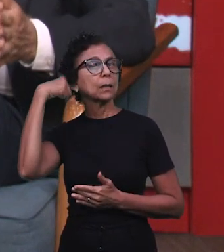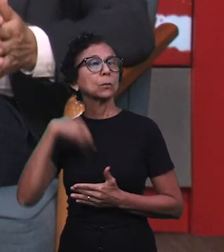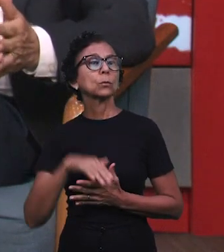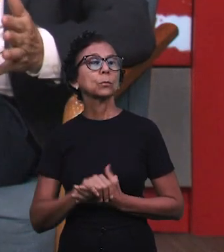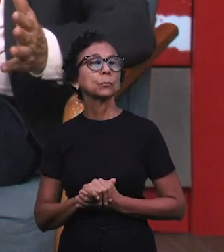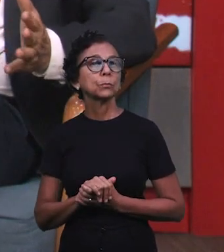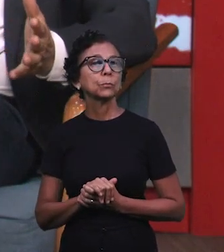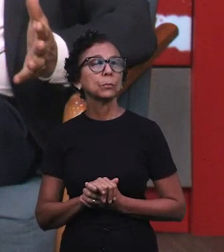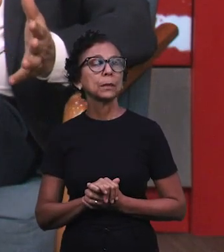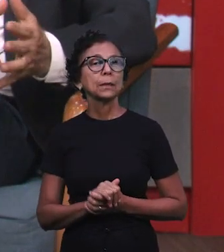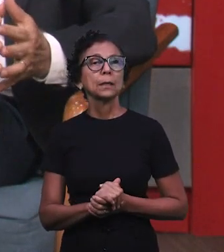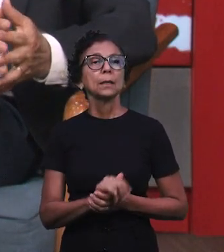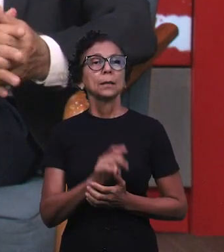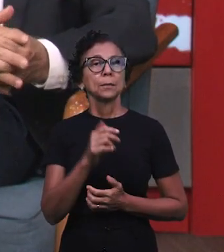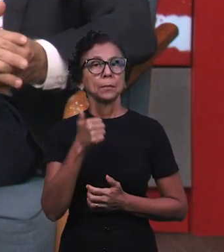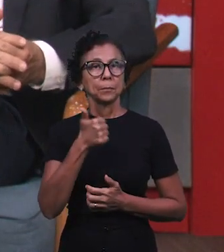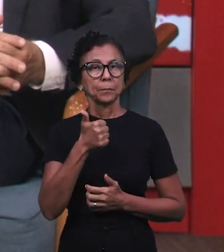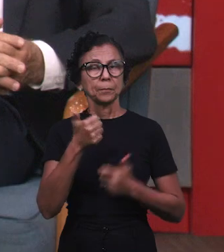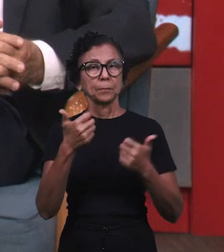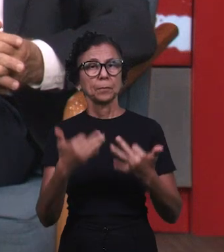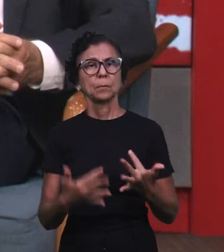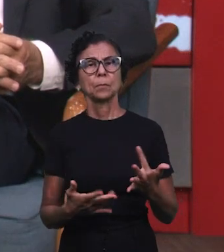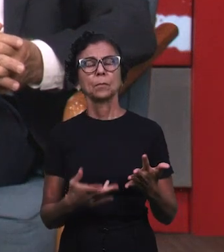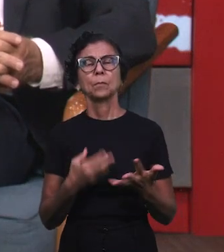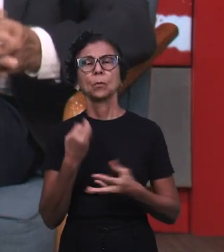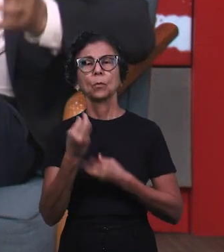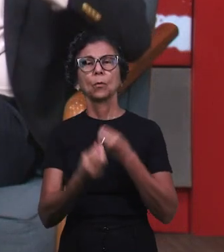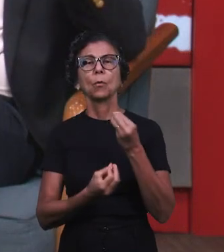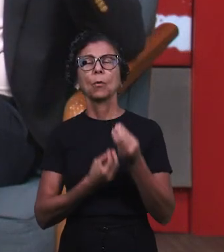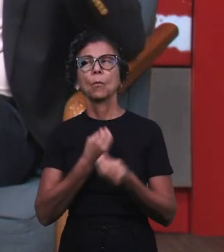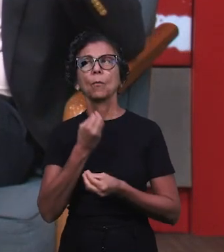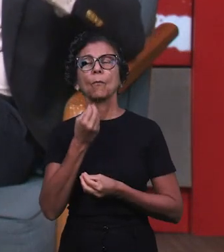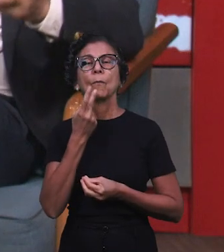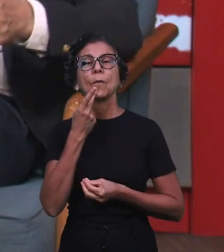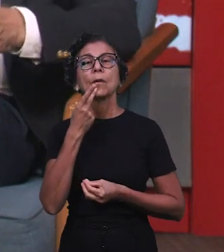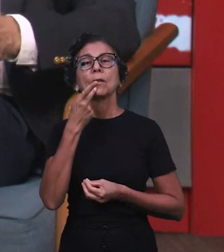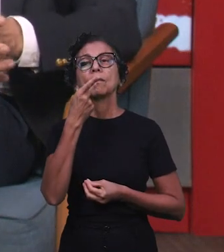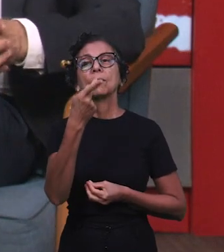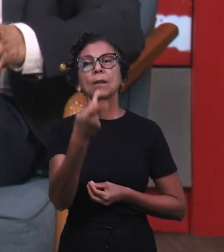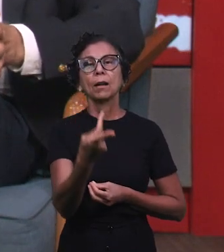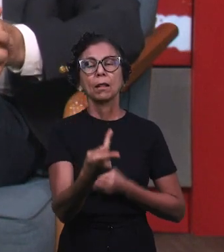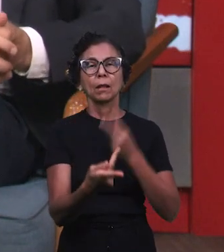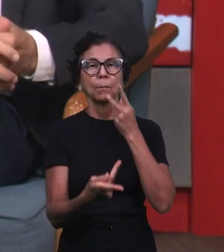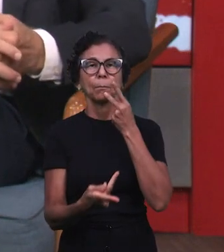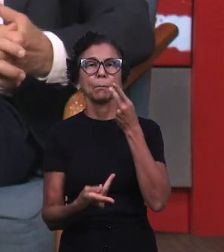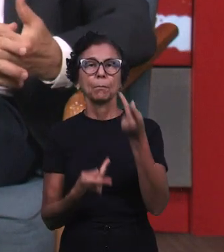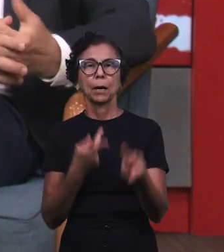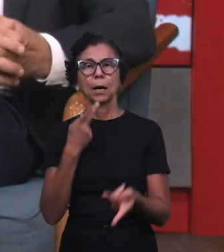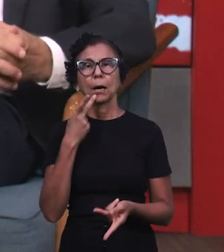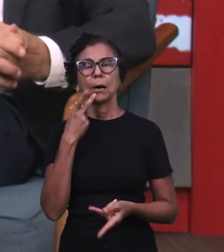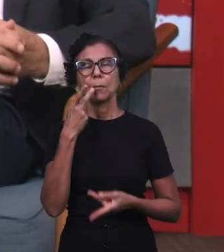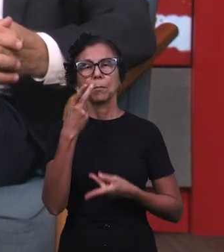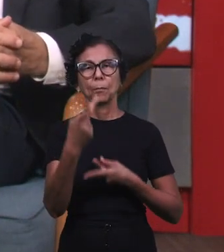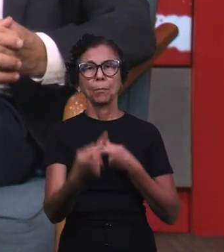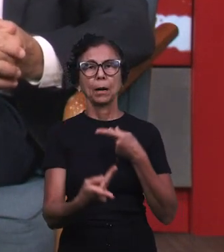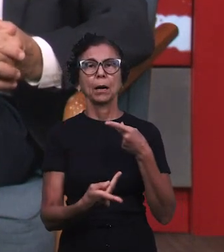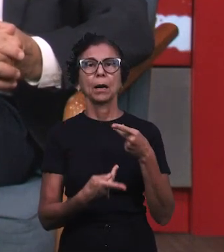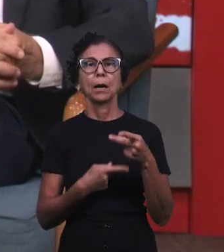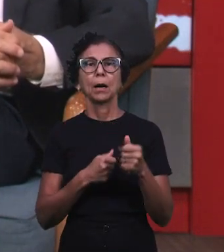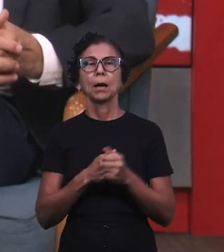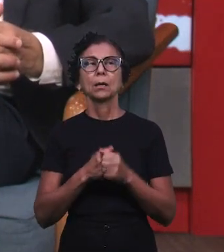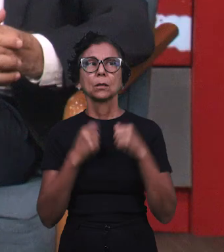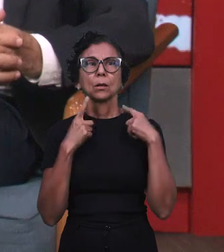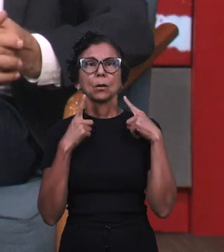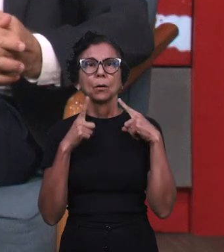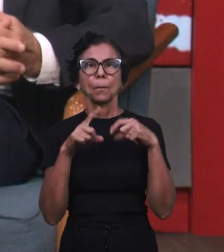o que é a fala. A fala, ela é uma articulação de